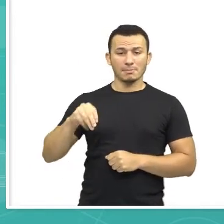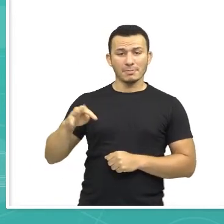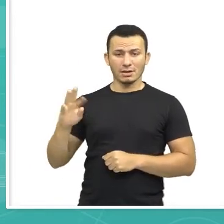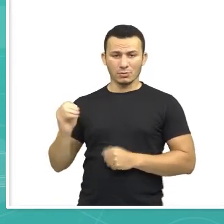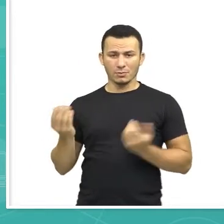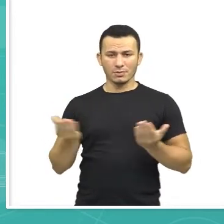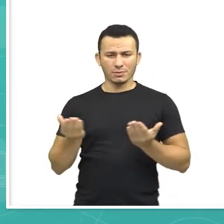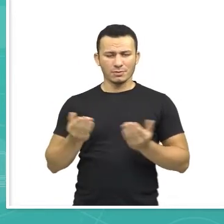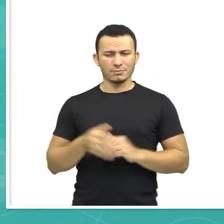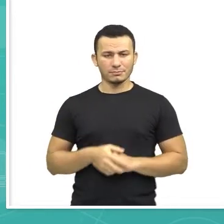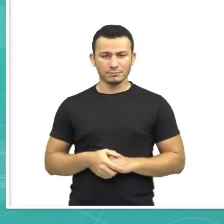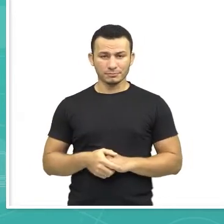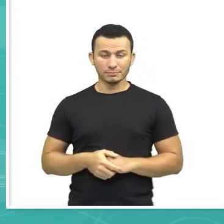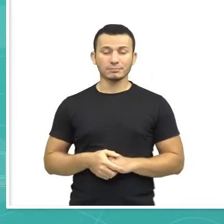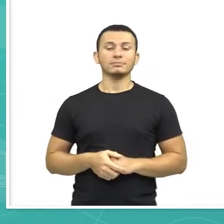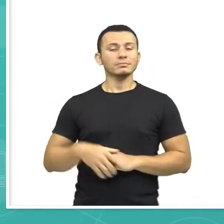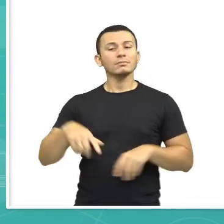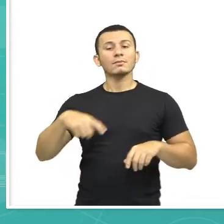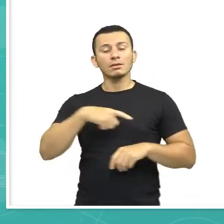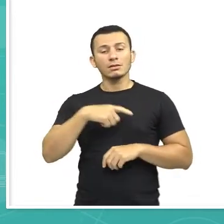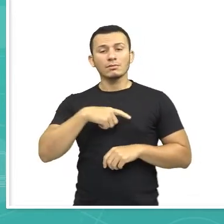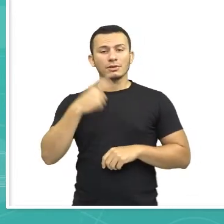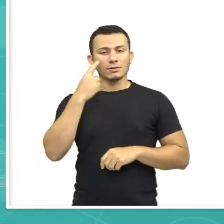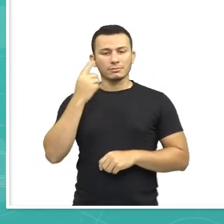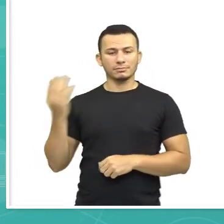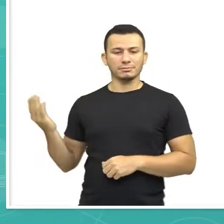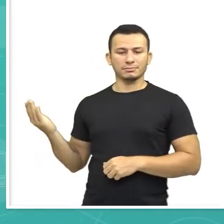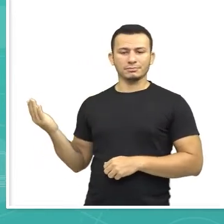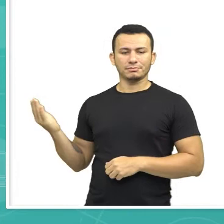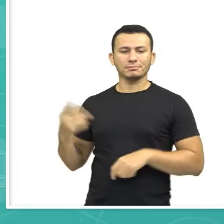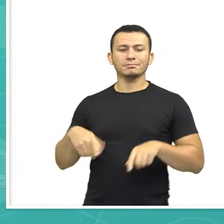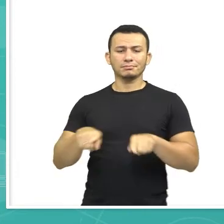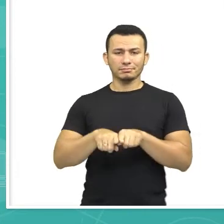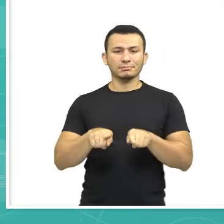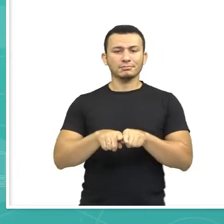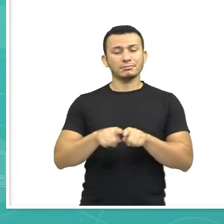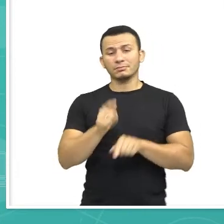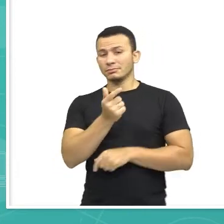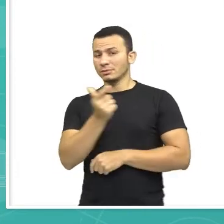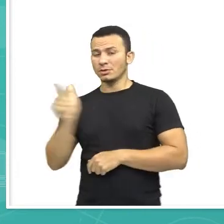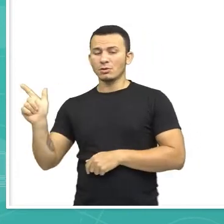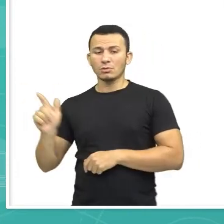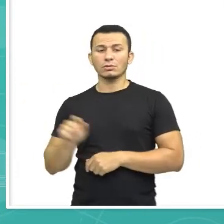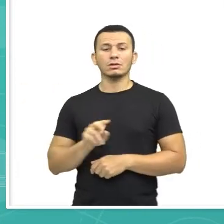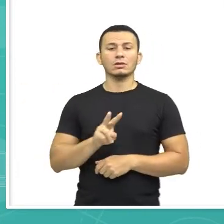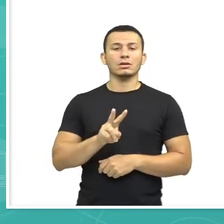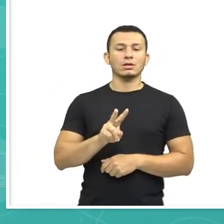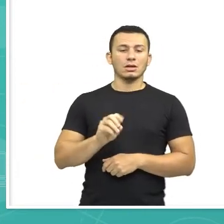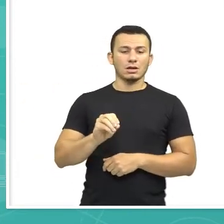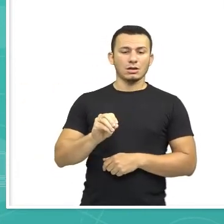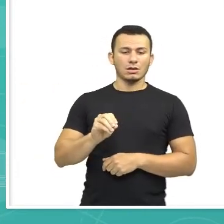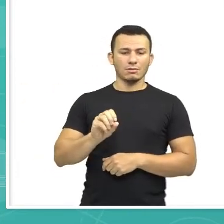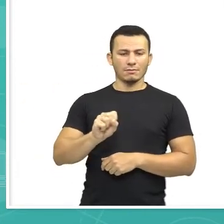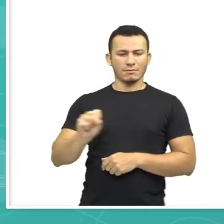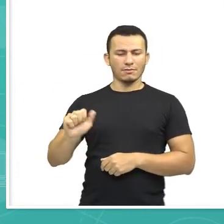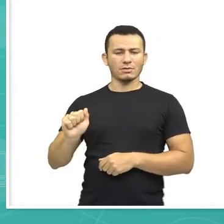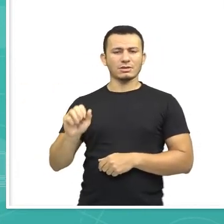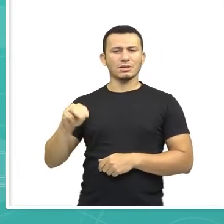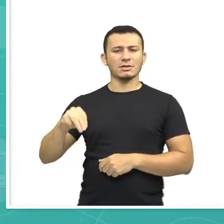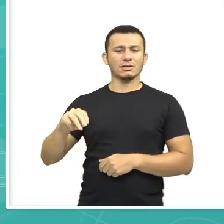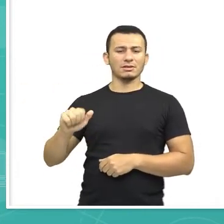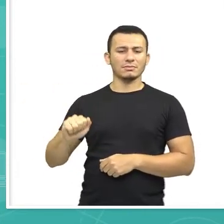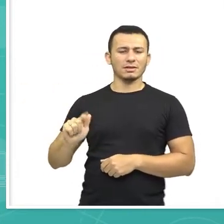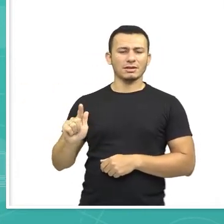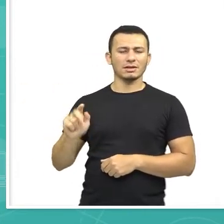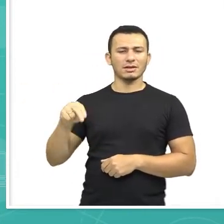pronomes de tratamento. Então, temos aqui outros pronomes aqui, olha só. Vossa Magnificência. Muito